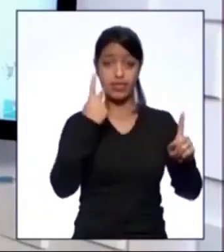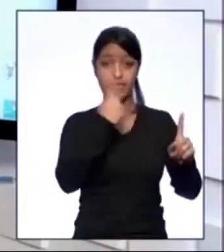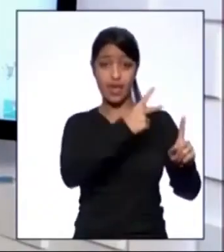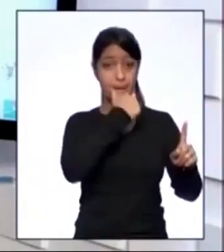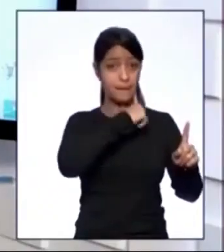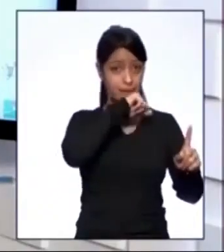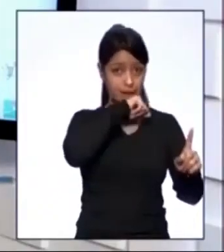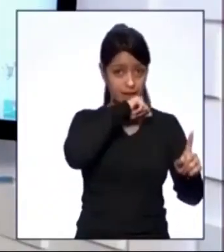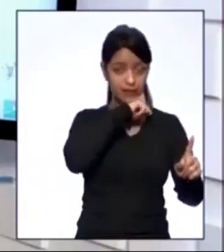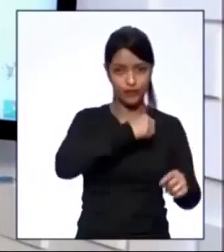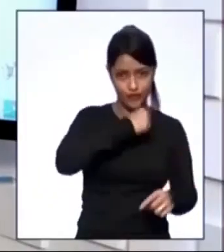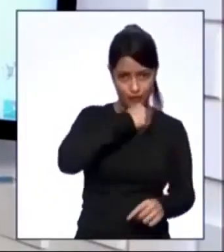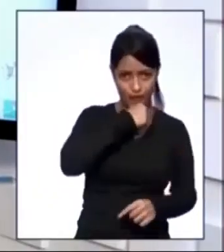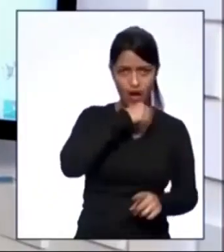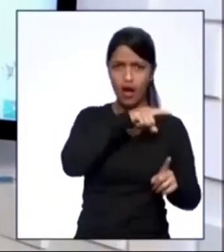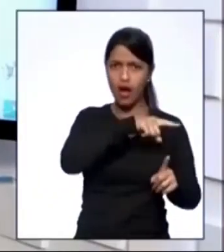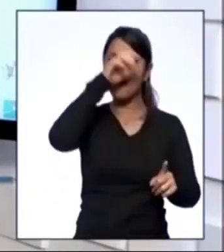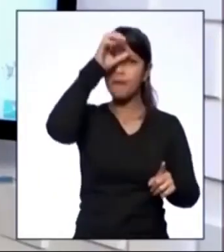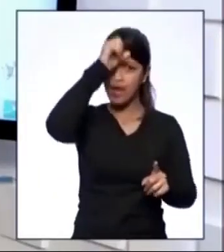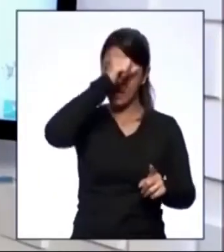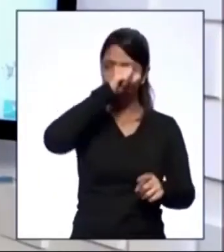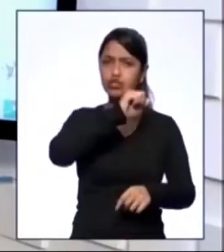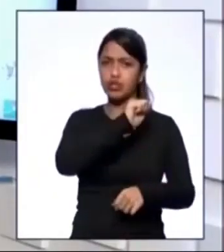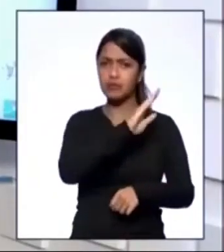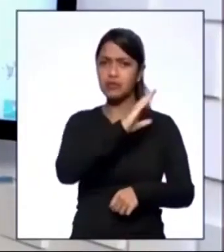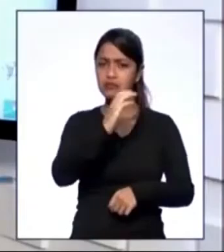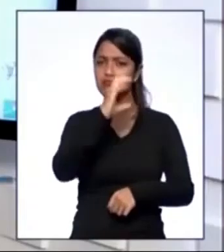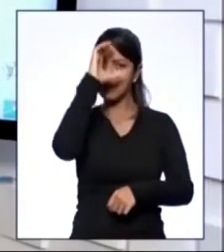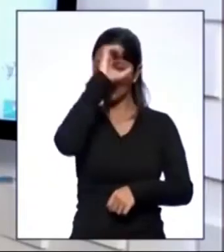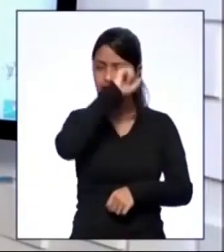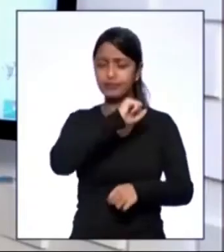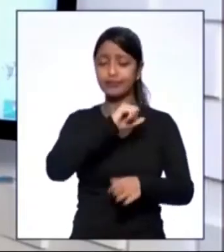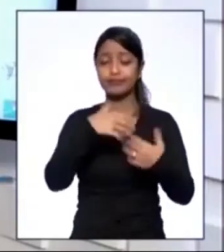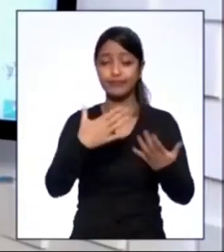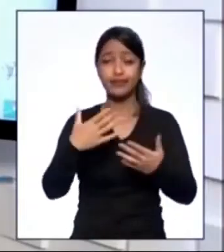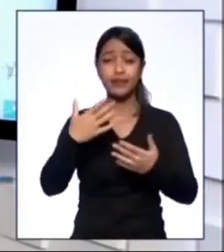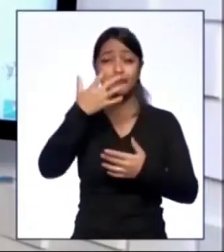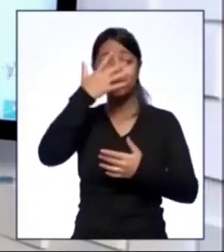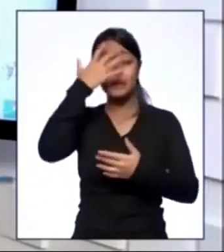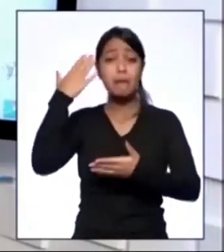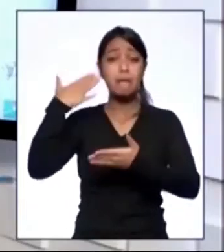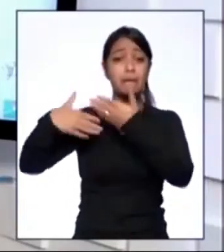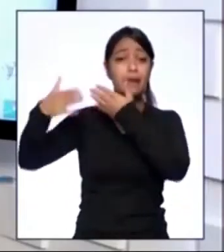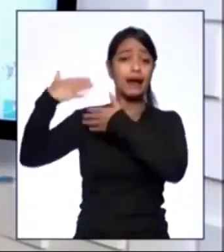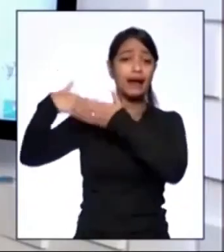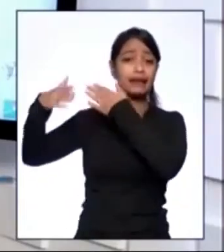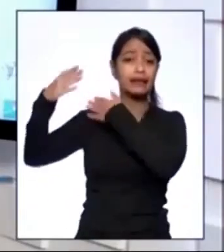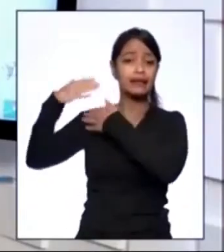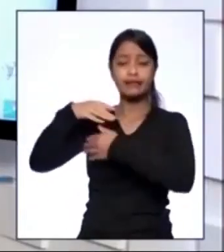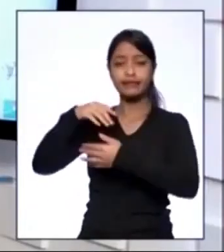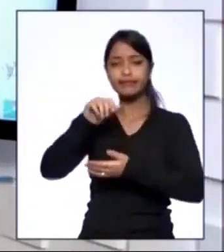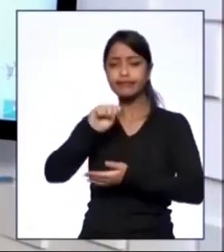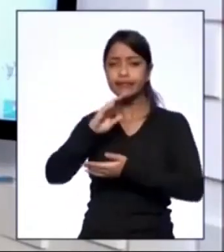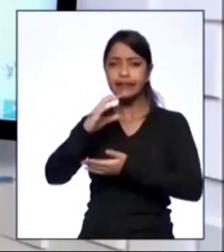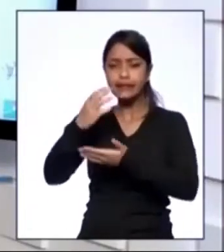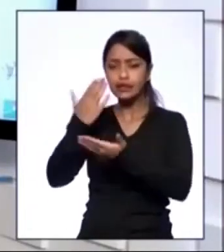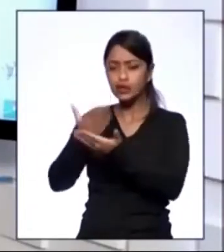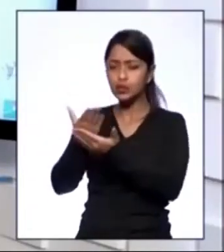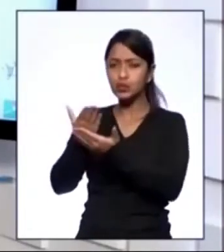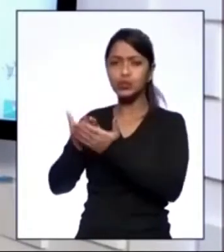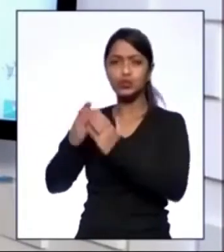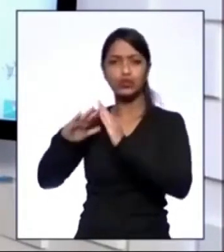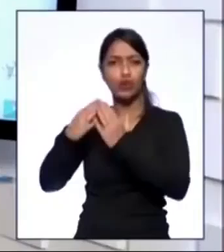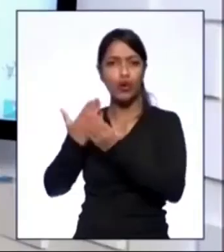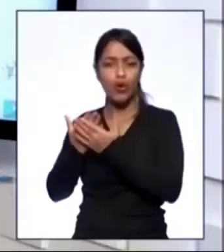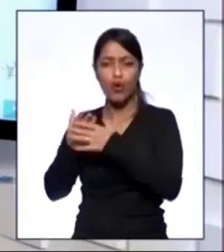essas pessoas, no passado, que não recebiam a formação escolar, elas se comunicavam. E elas eram competentes